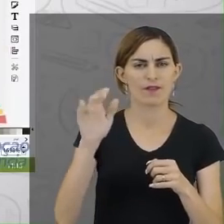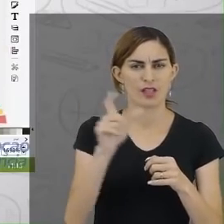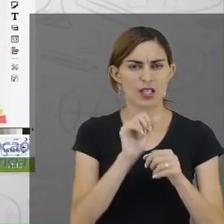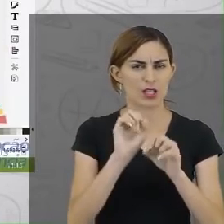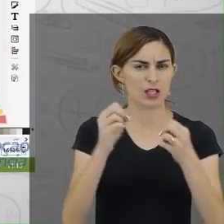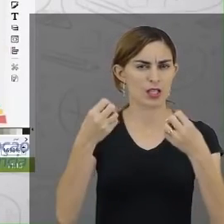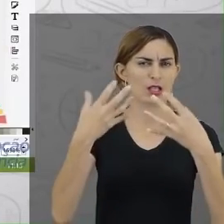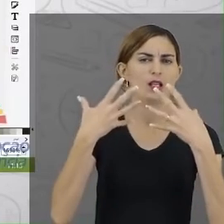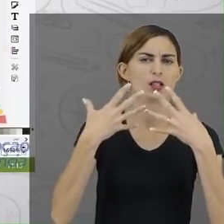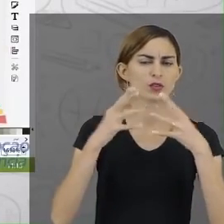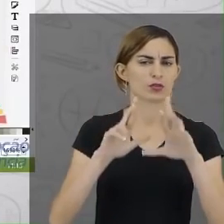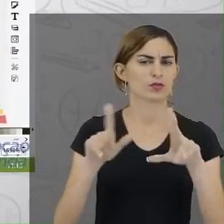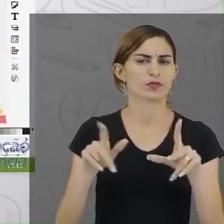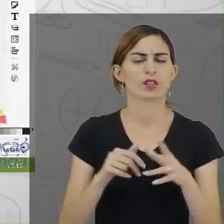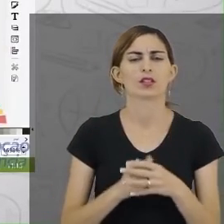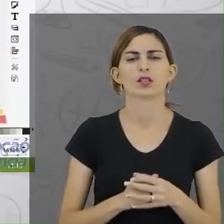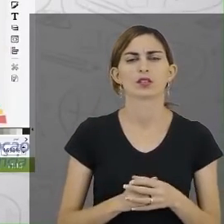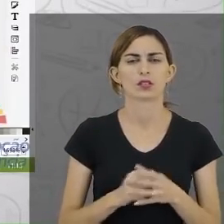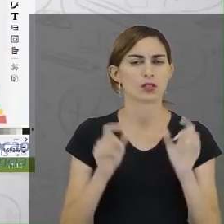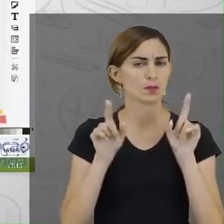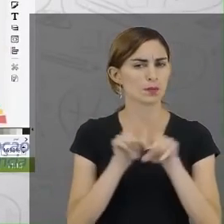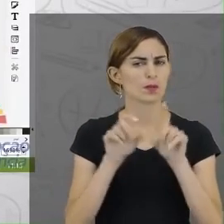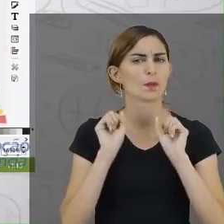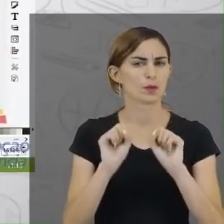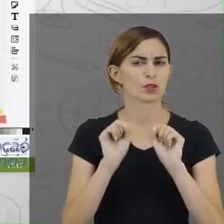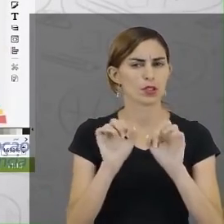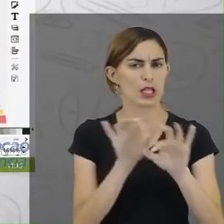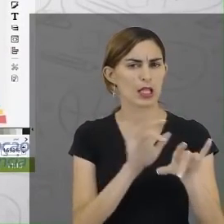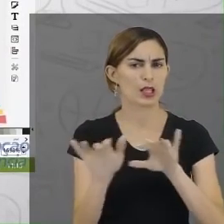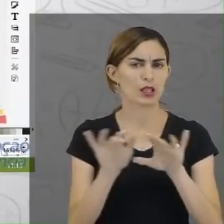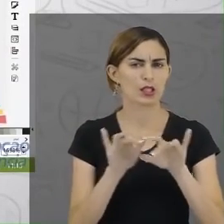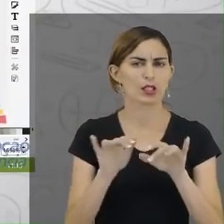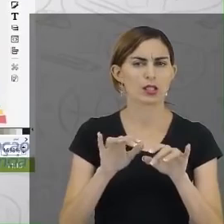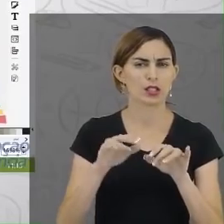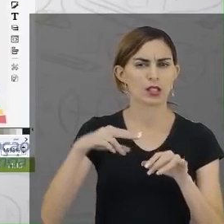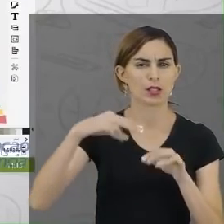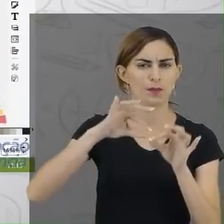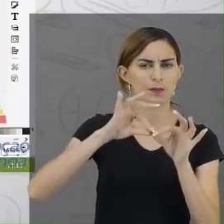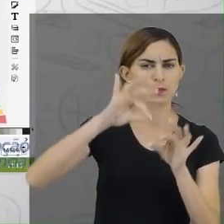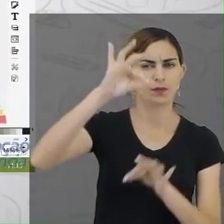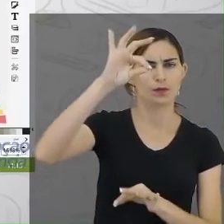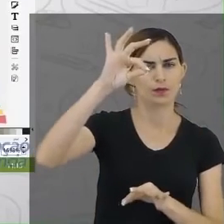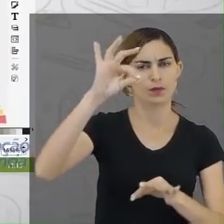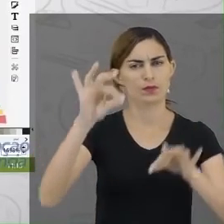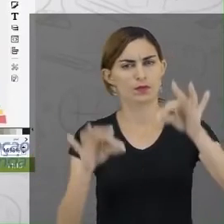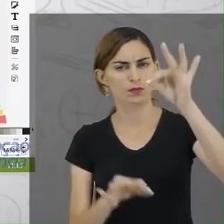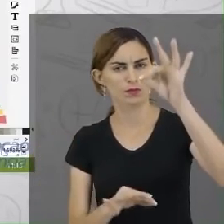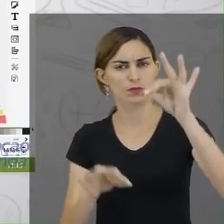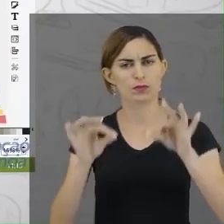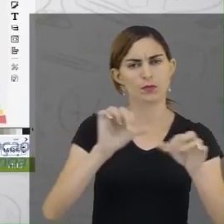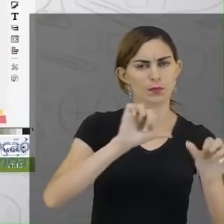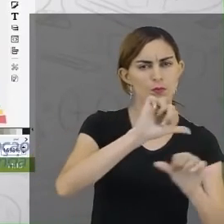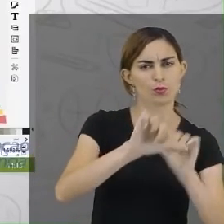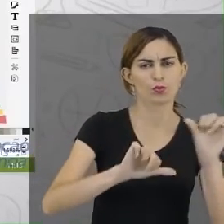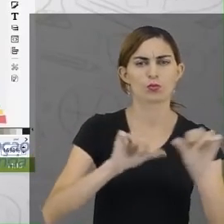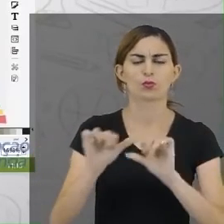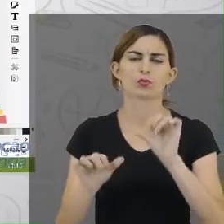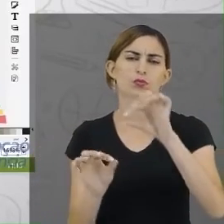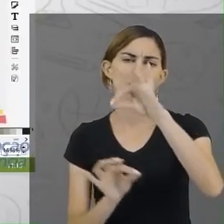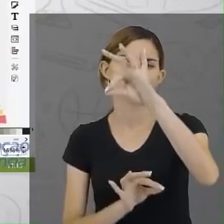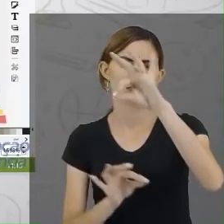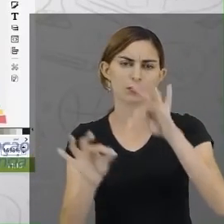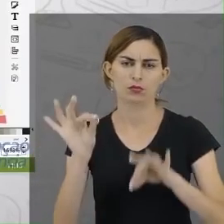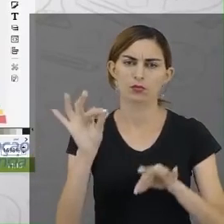reflexo diferencial. Podemos também editar esse nó através dos seus controles